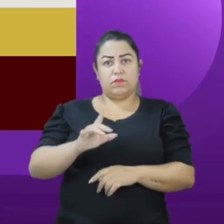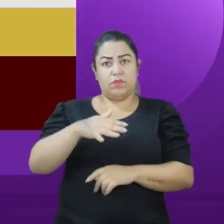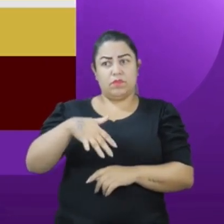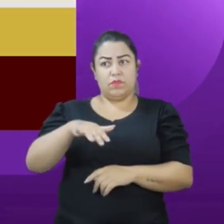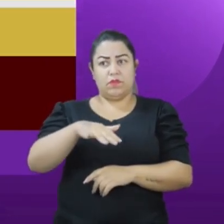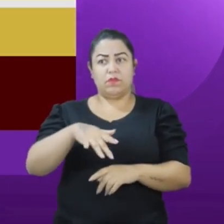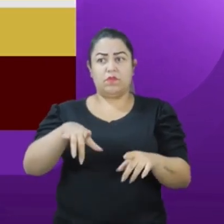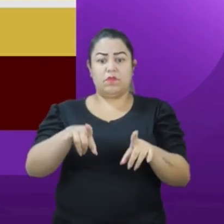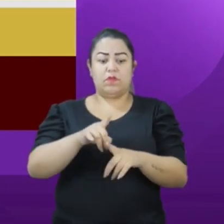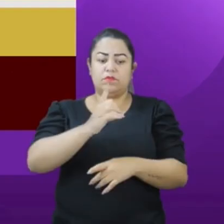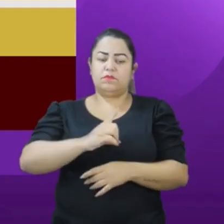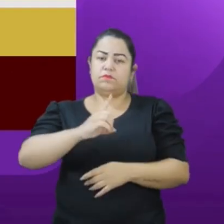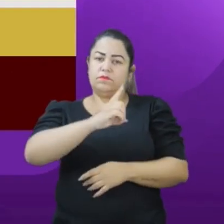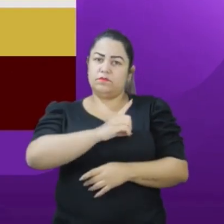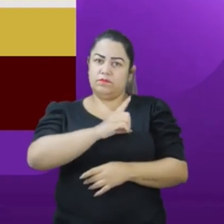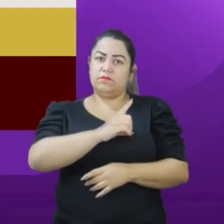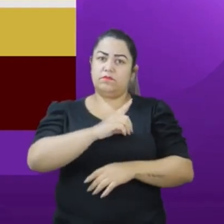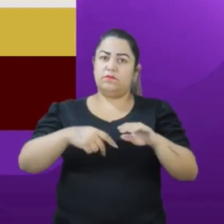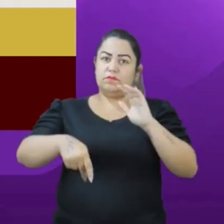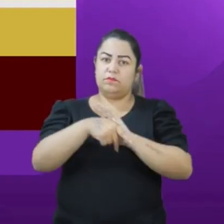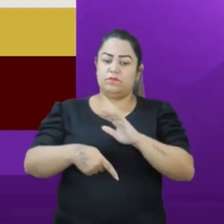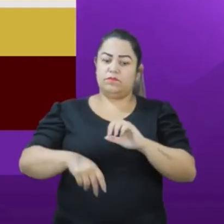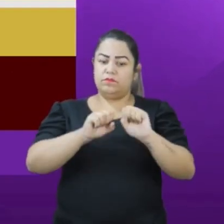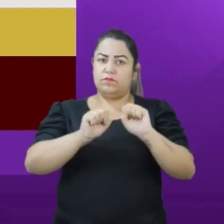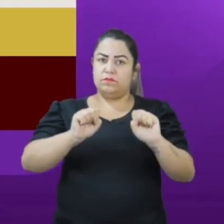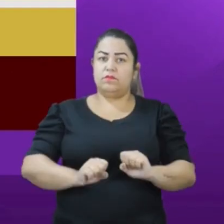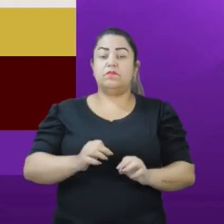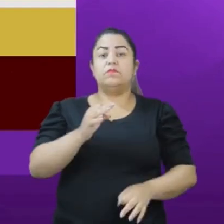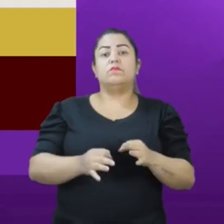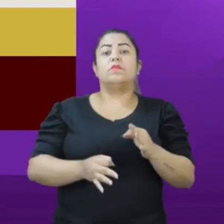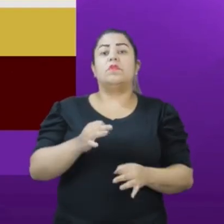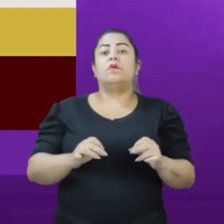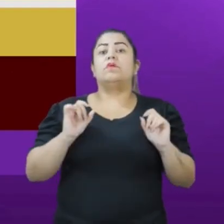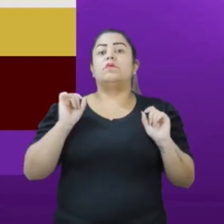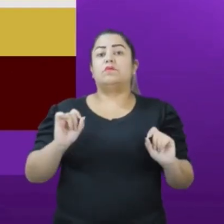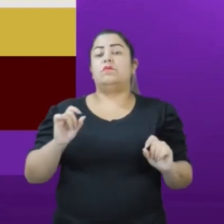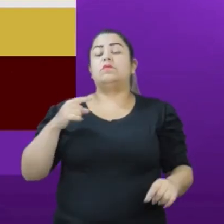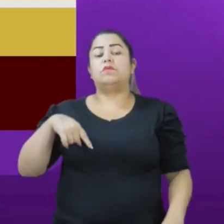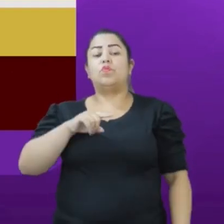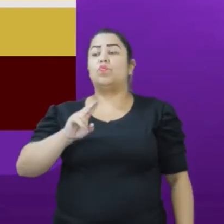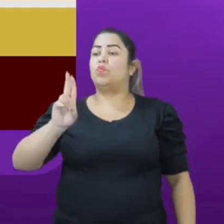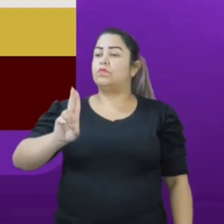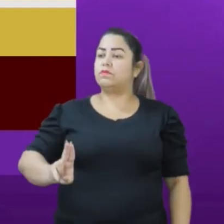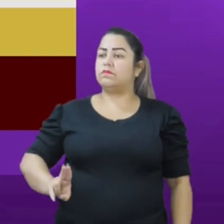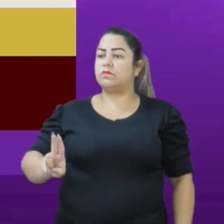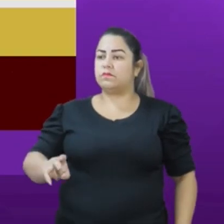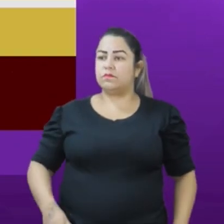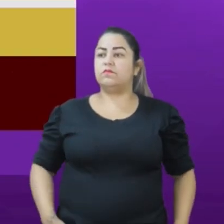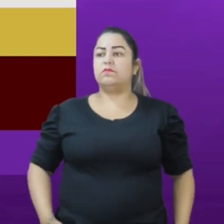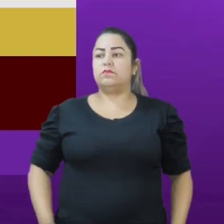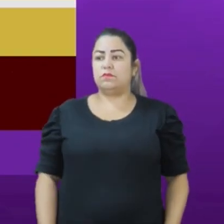nas delegacias e no próprio sistema de justiça, né, que a gente chama de revitimização ou